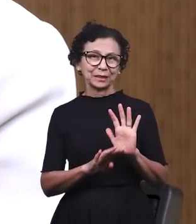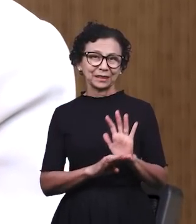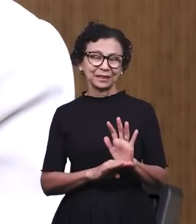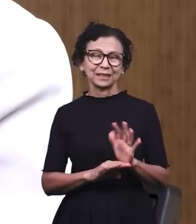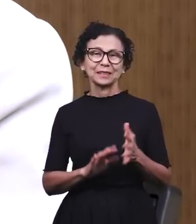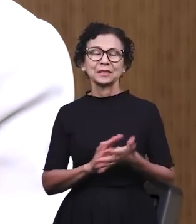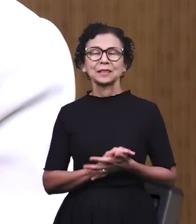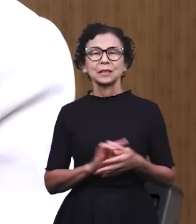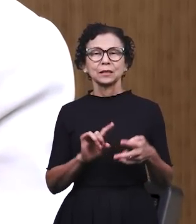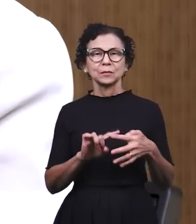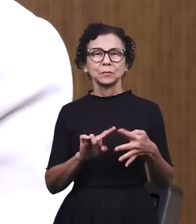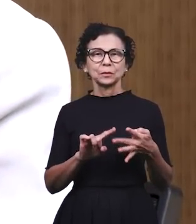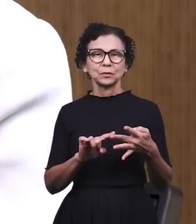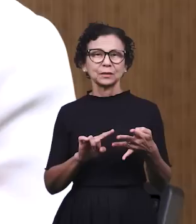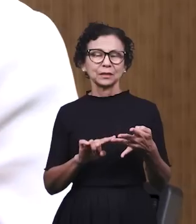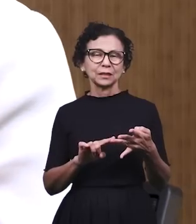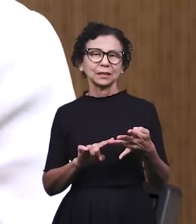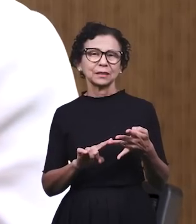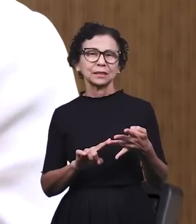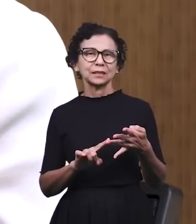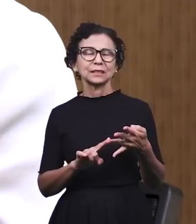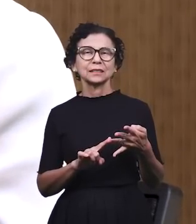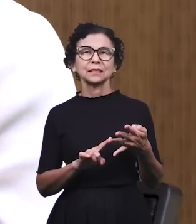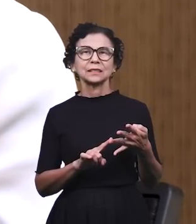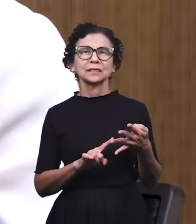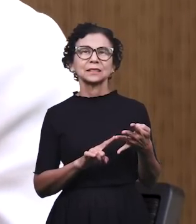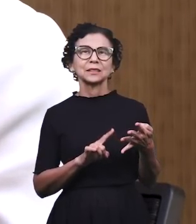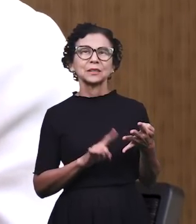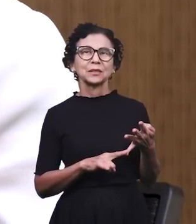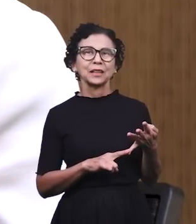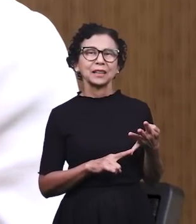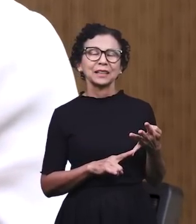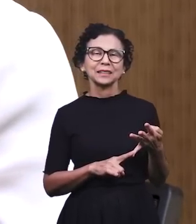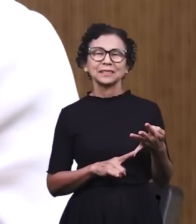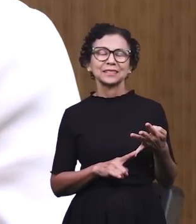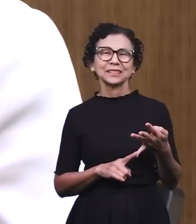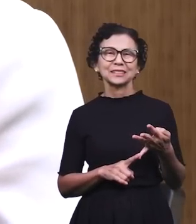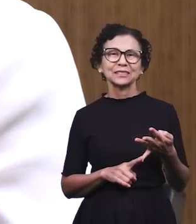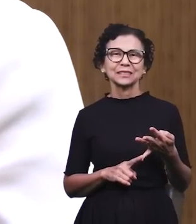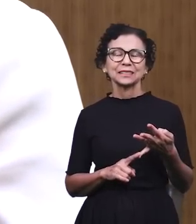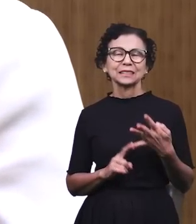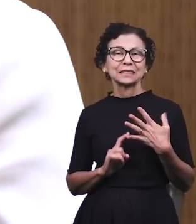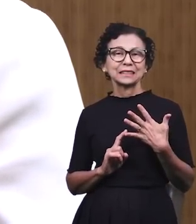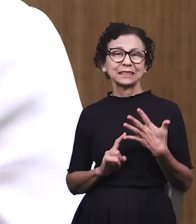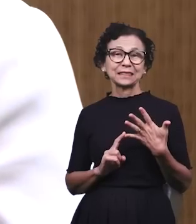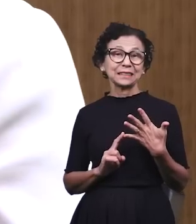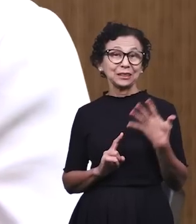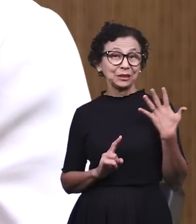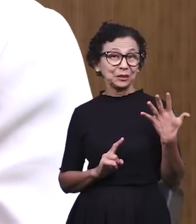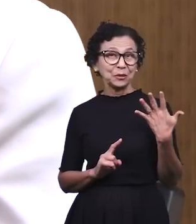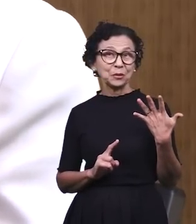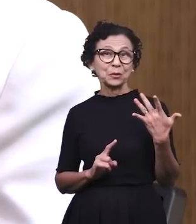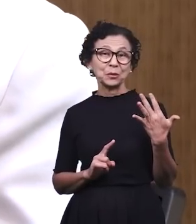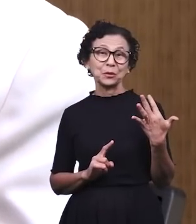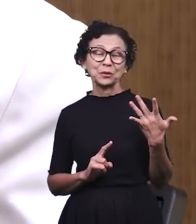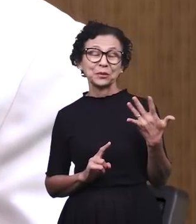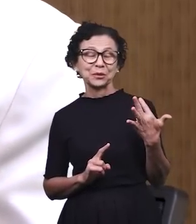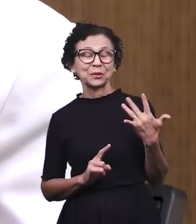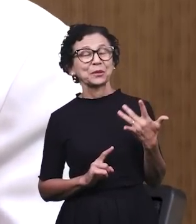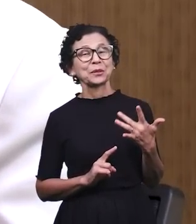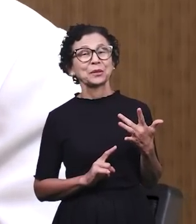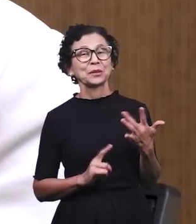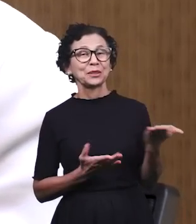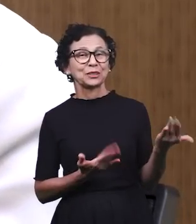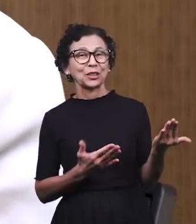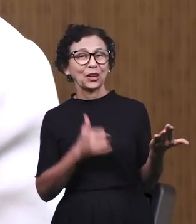Maritza, Raíssa, Thalisson, também temos agora a Nínive, Karina. Se eu esqueci de algum aqui, eles